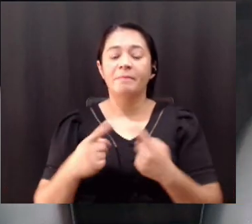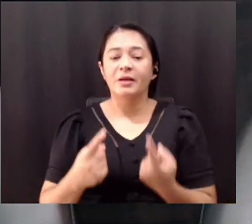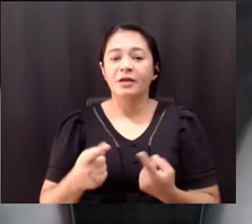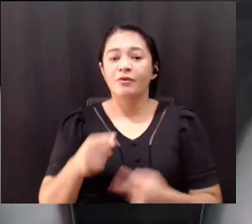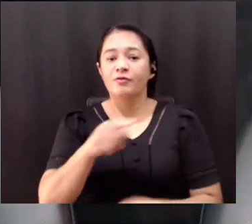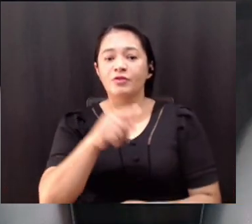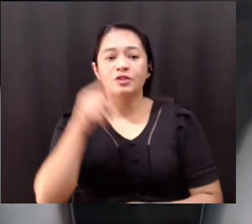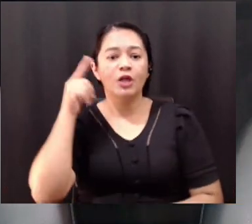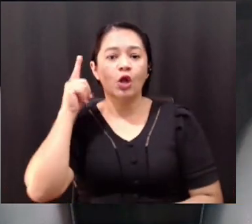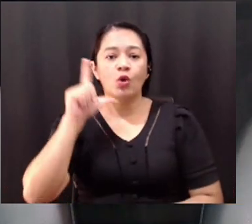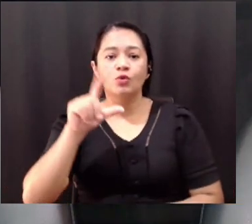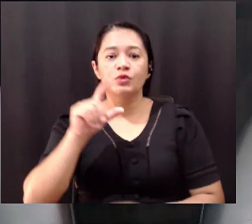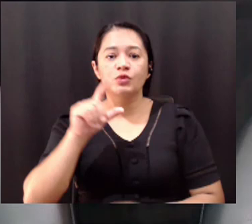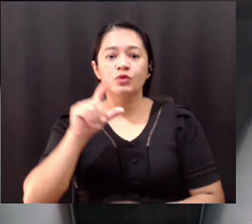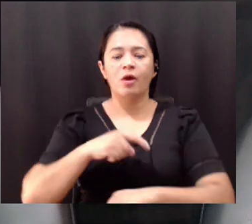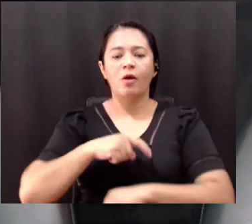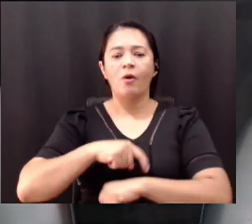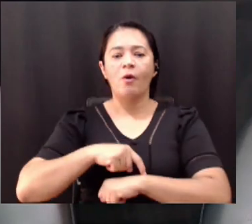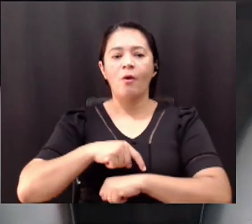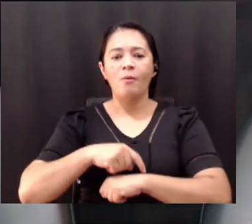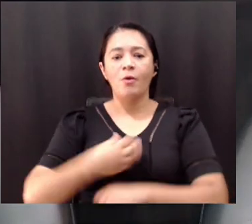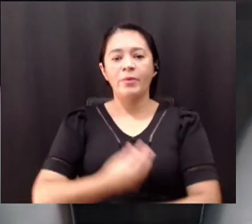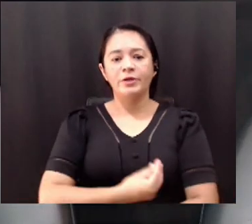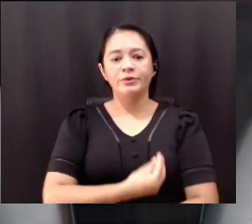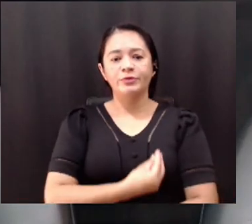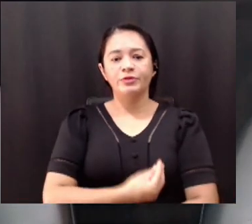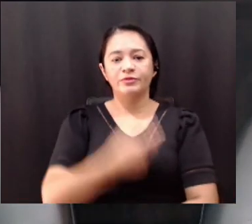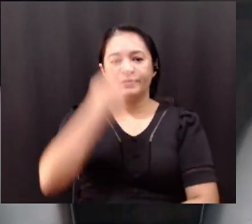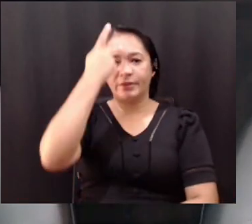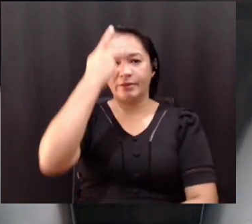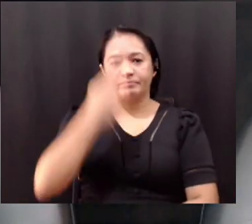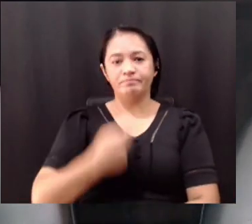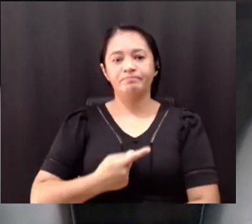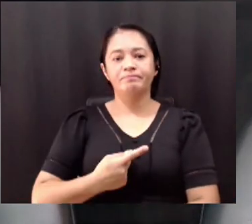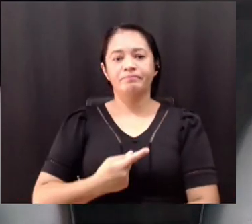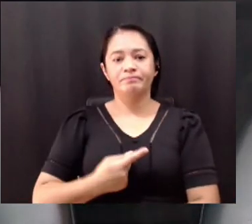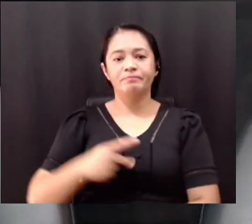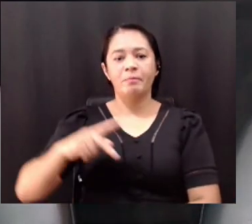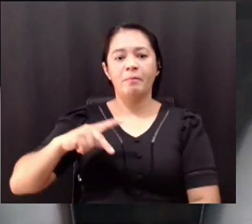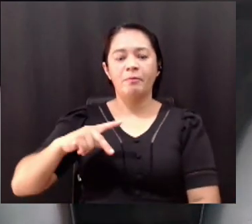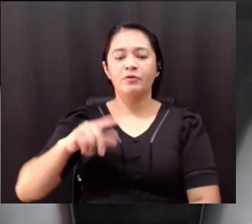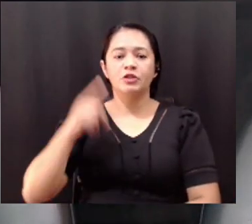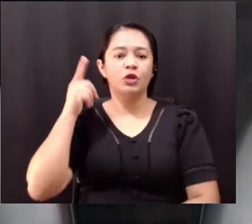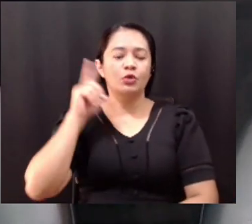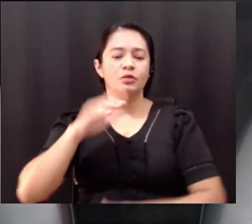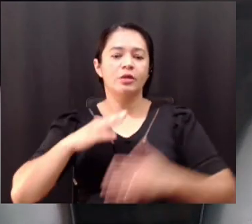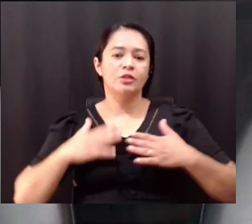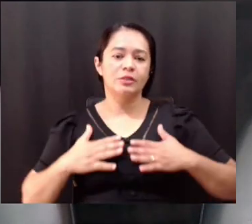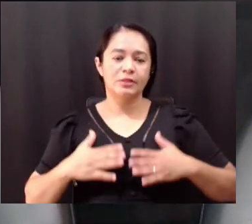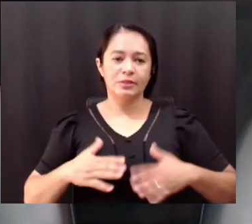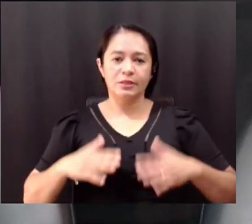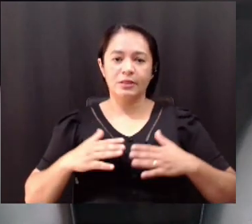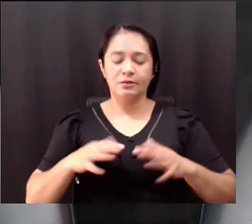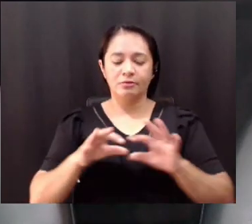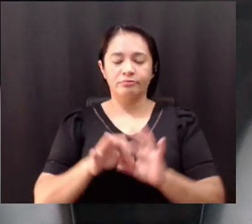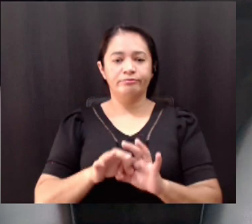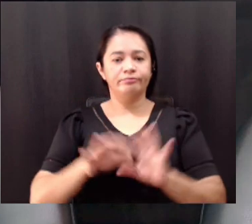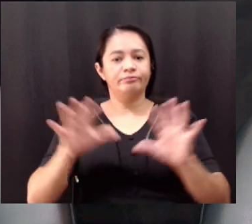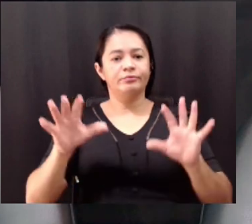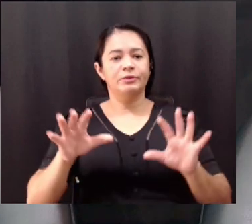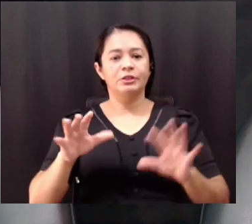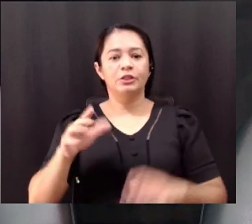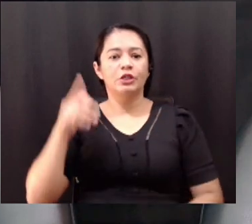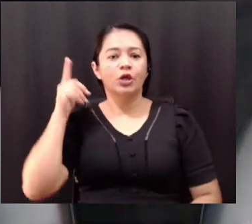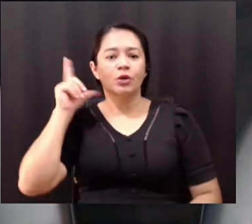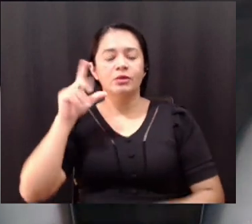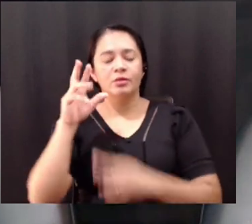aquele momento de vida pessoal. Então, você consegue ter um descanso, você consegue se desligar a ponto de conseguir dormir, ter